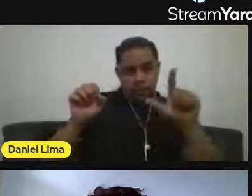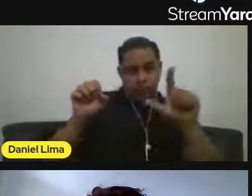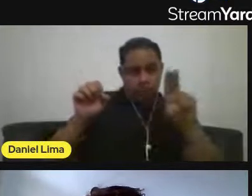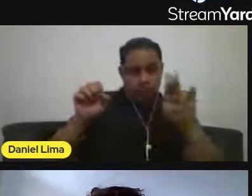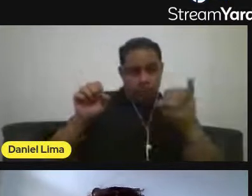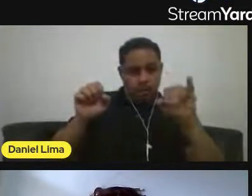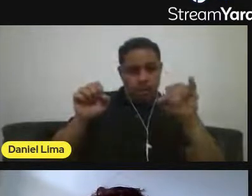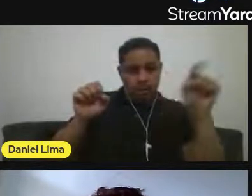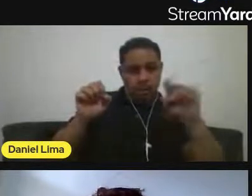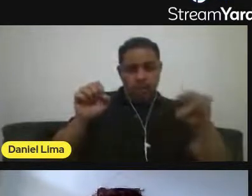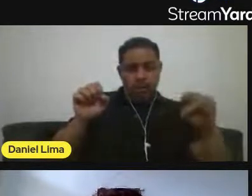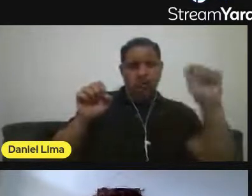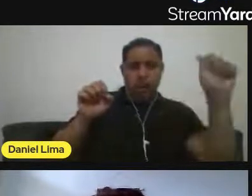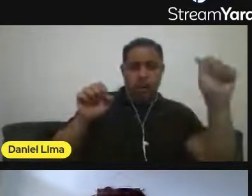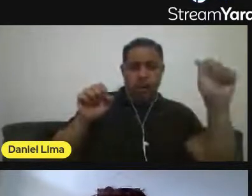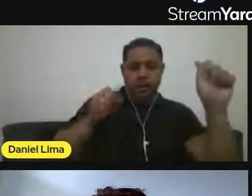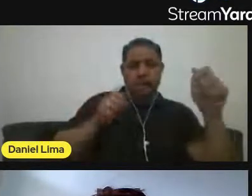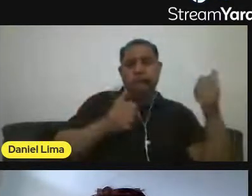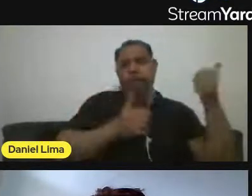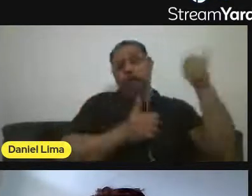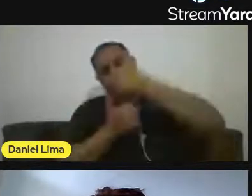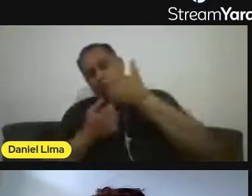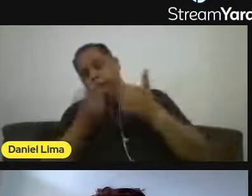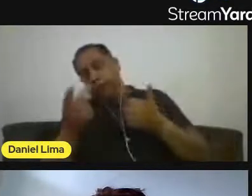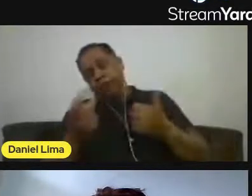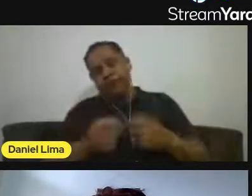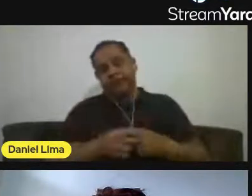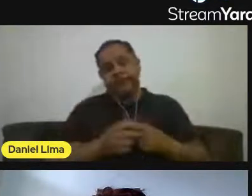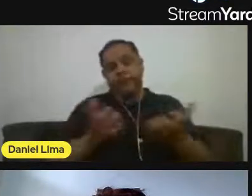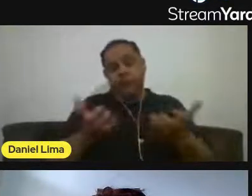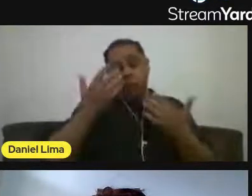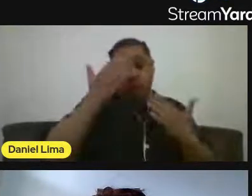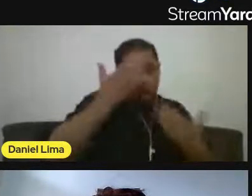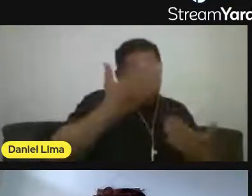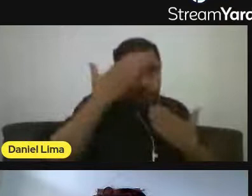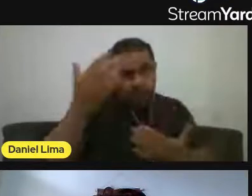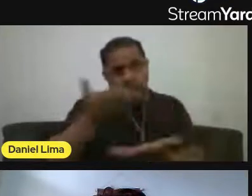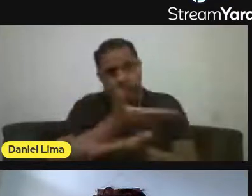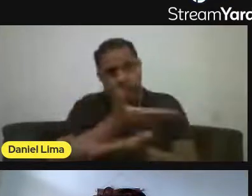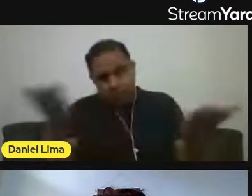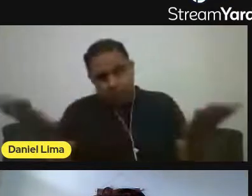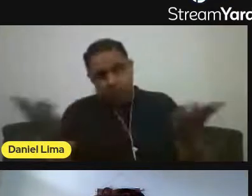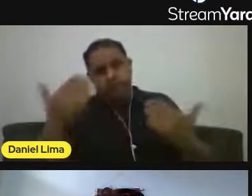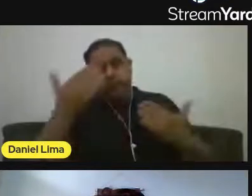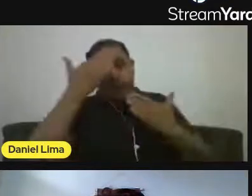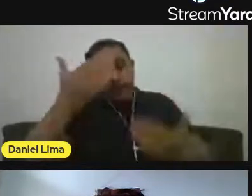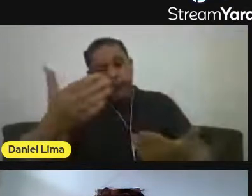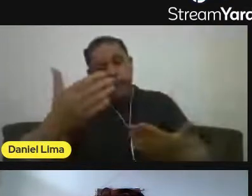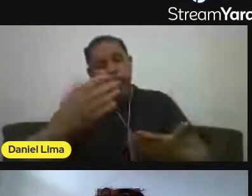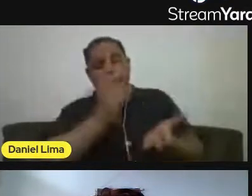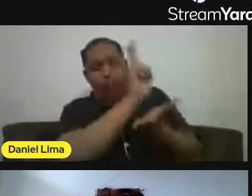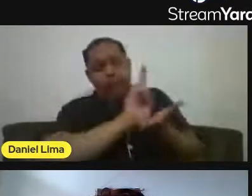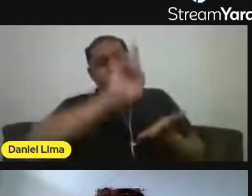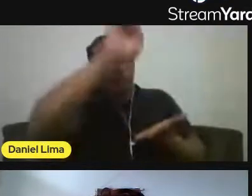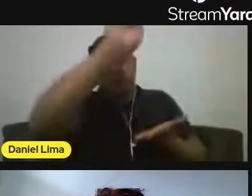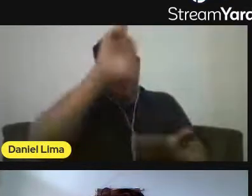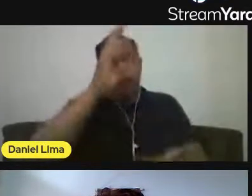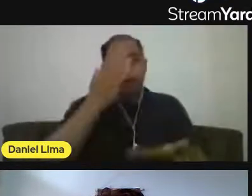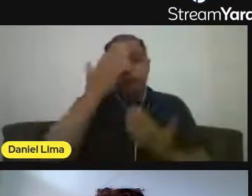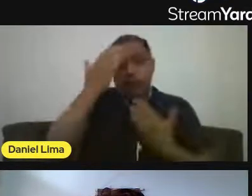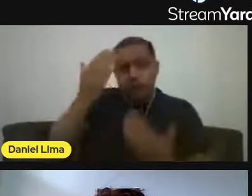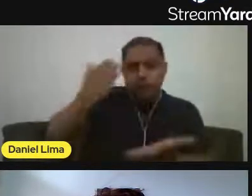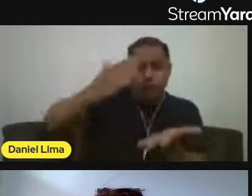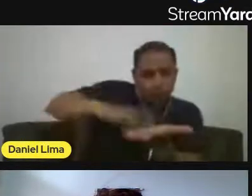a vocês, à universidade, aos intérpretes, enfim, vocês como alunos,